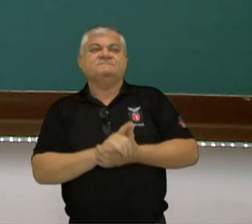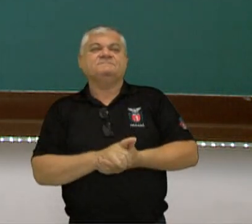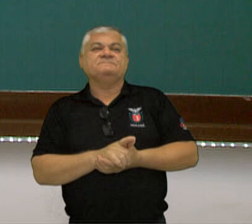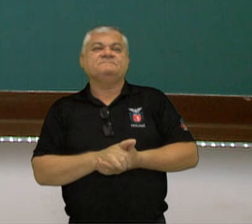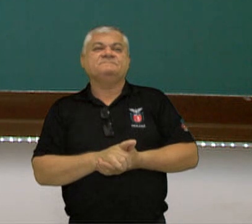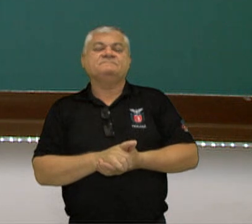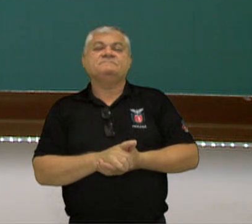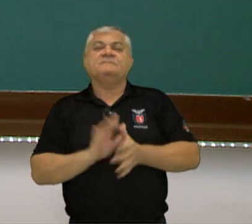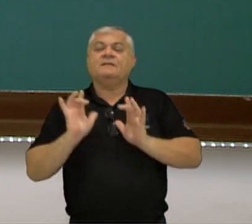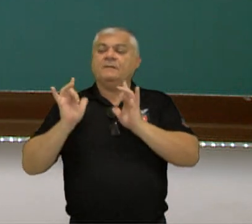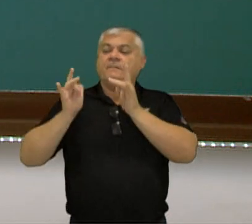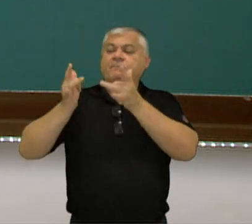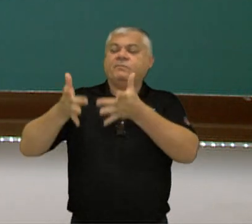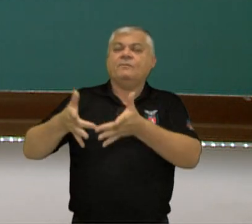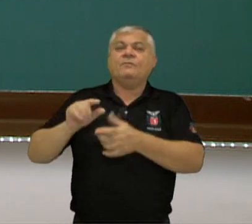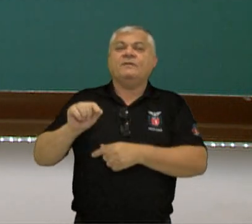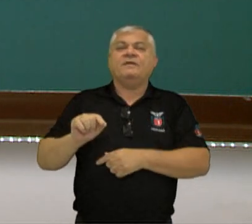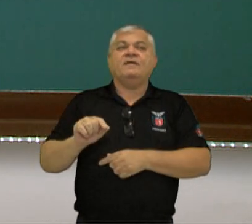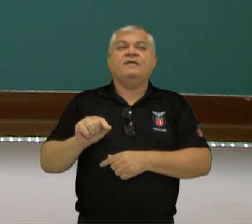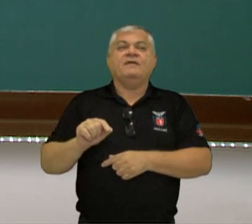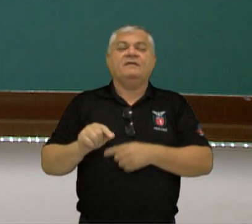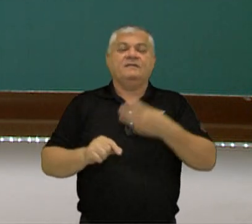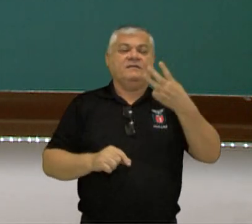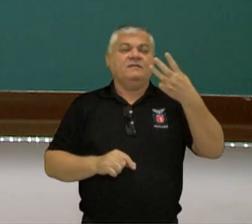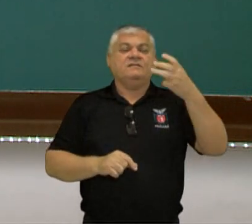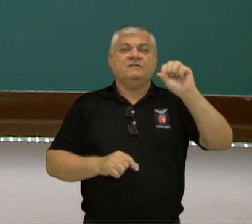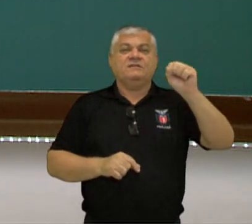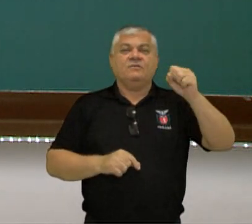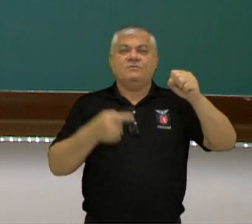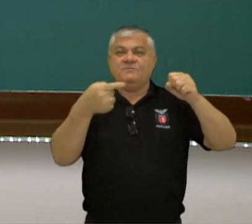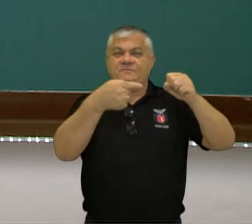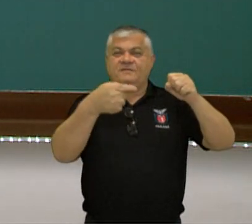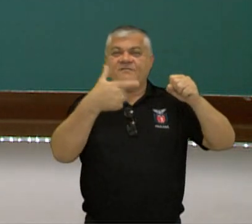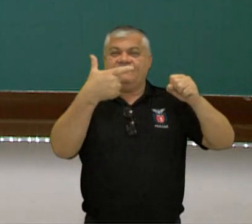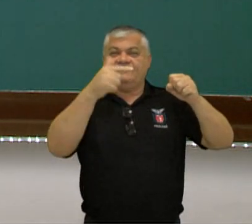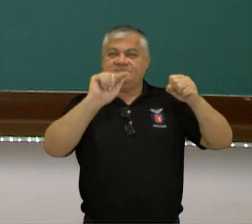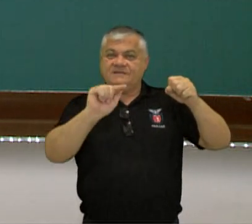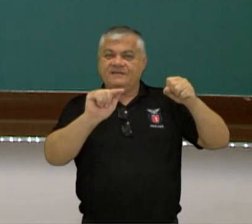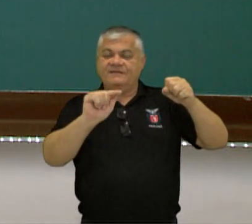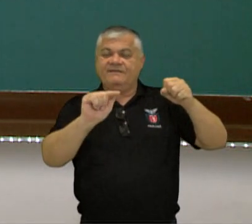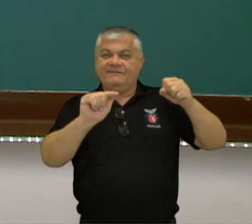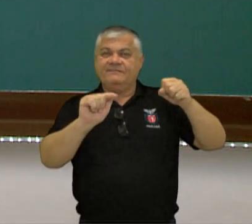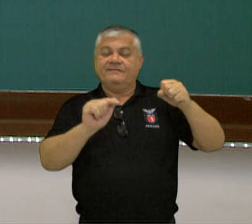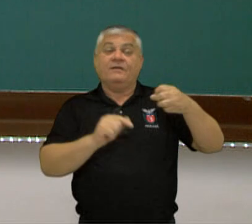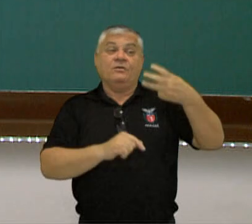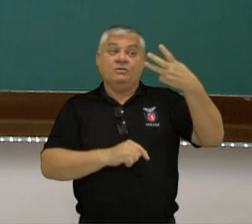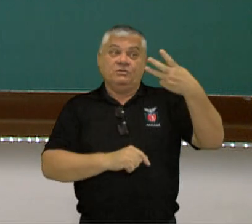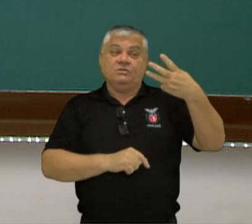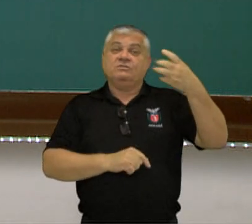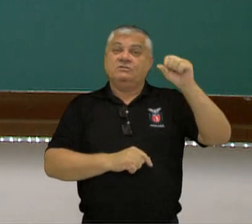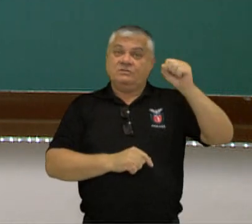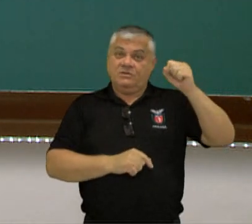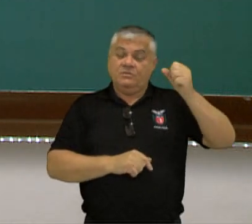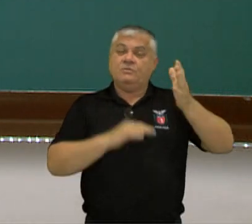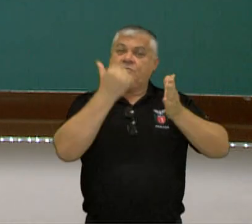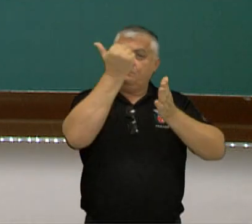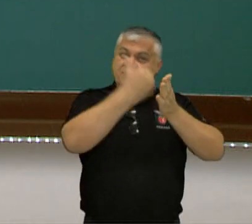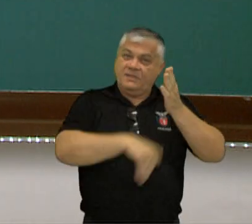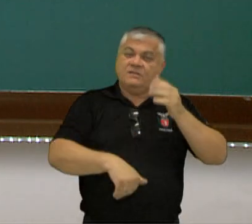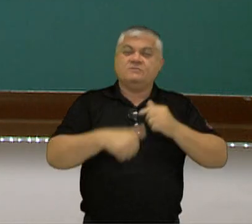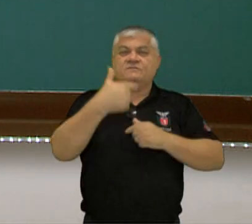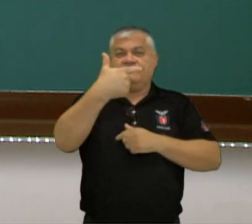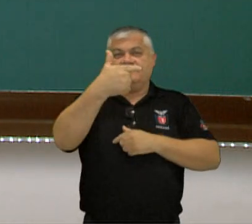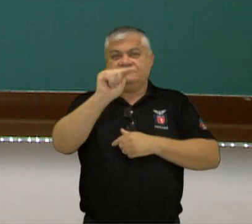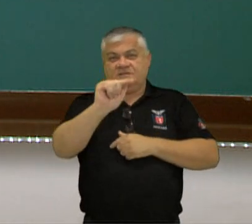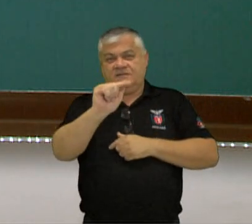O que nos sobrou agora foi 38 menos 27. É a mesma coisa que mais 38 e menos